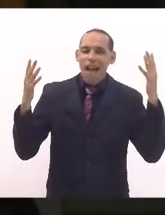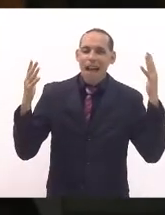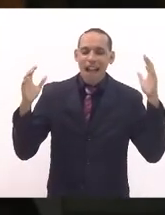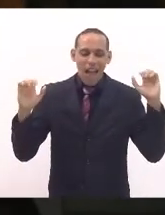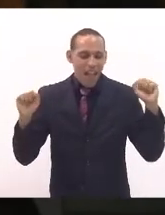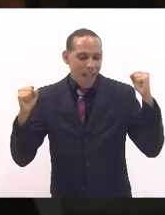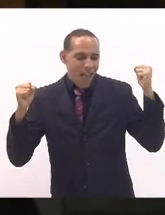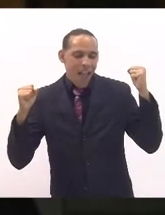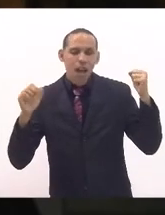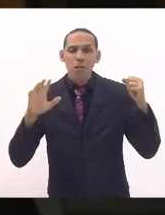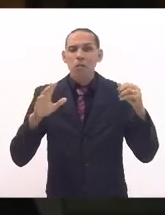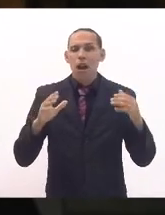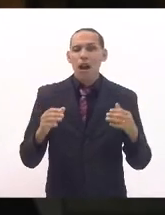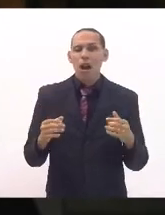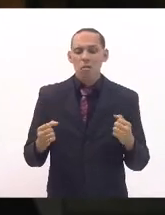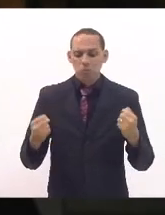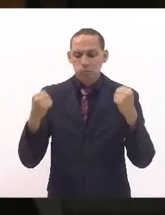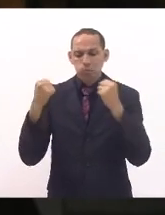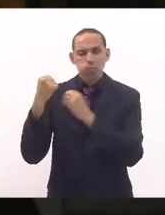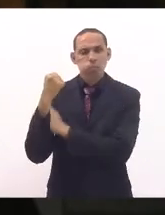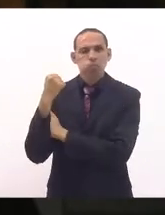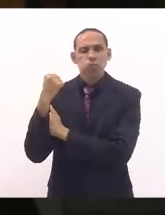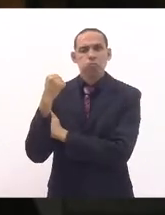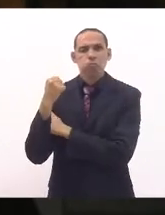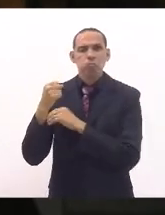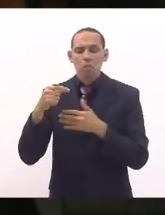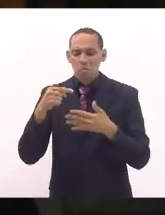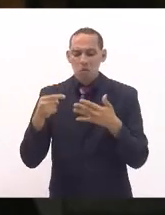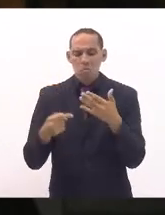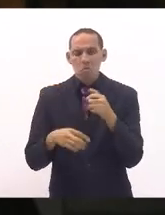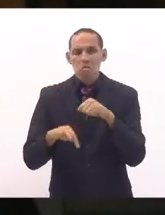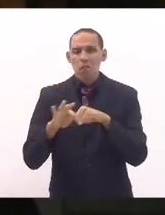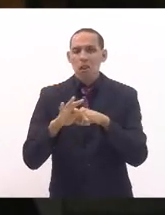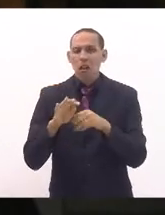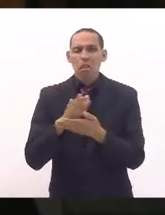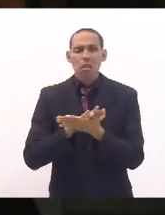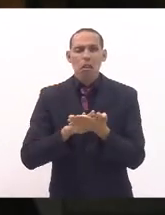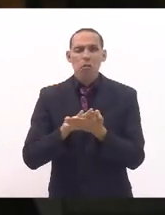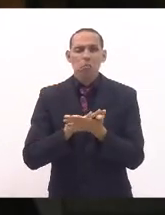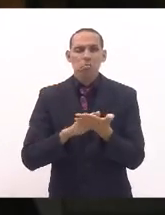preocupação de fortalecer com critérios técnicos a agência.